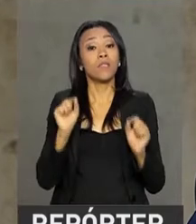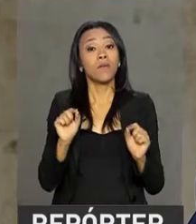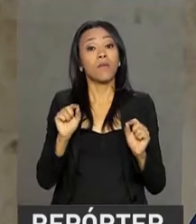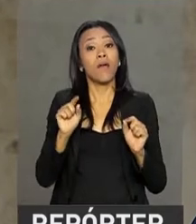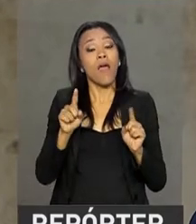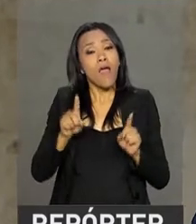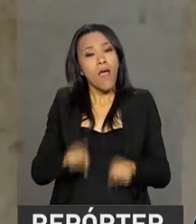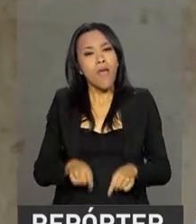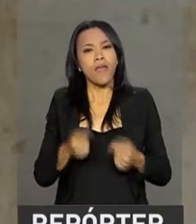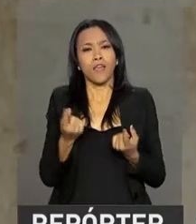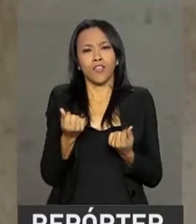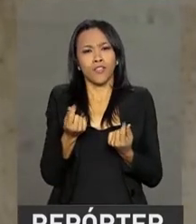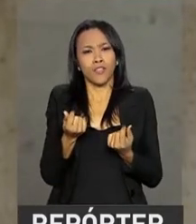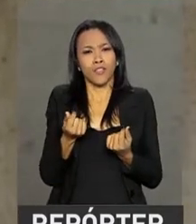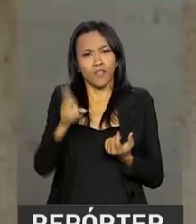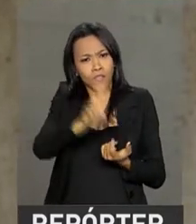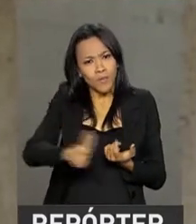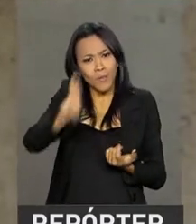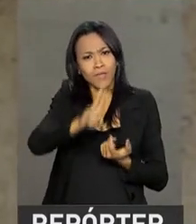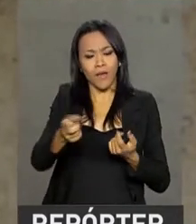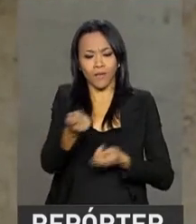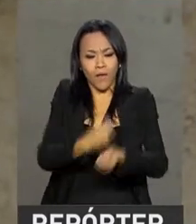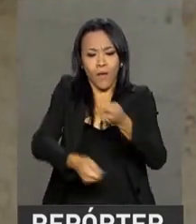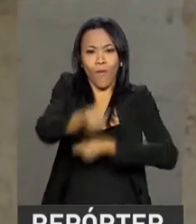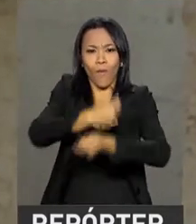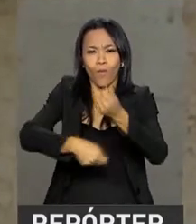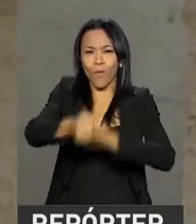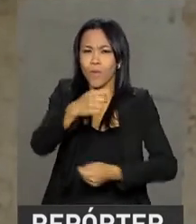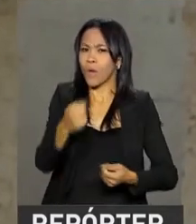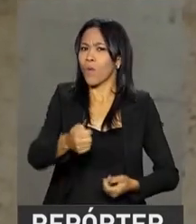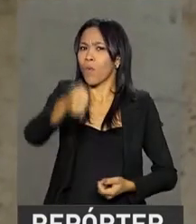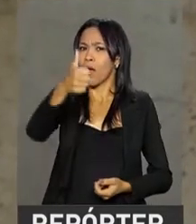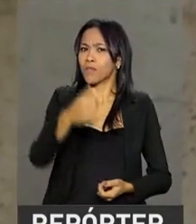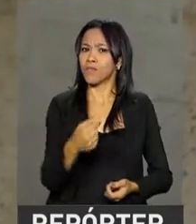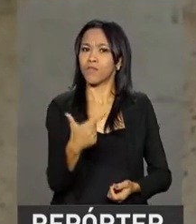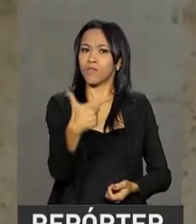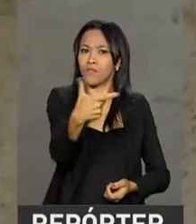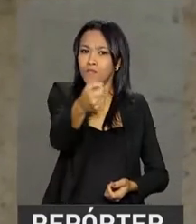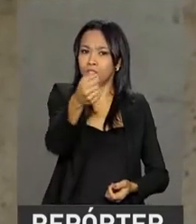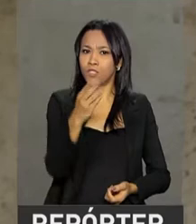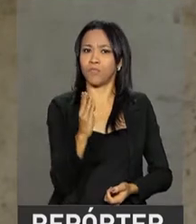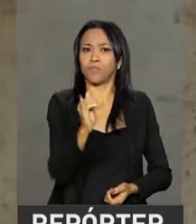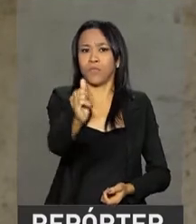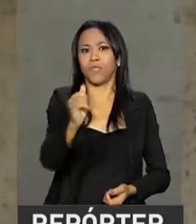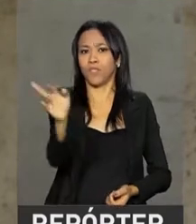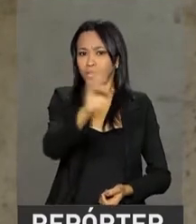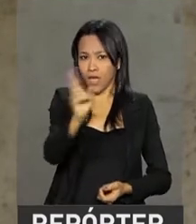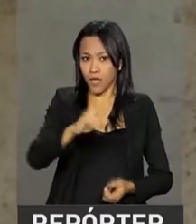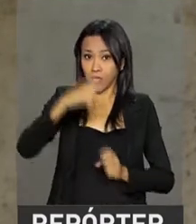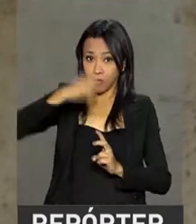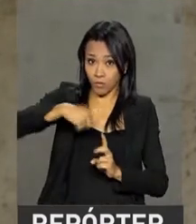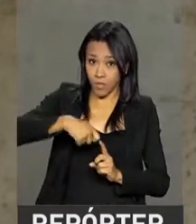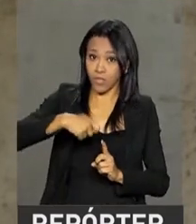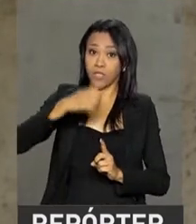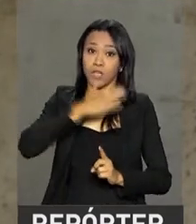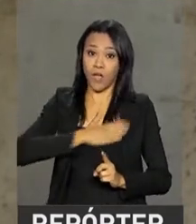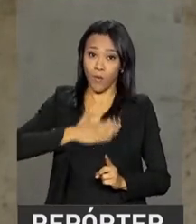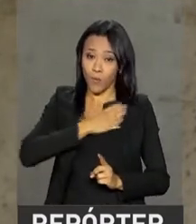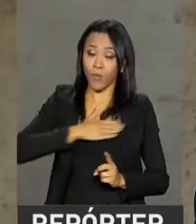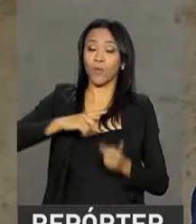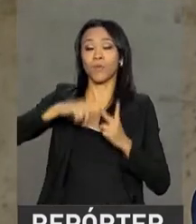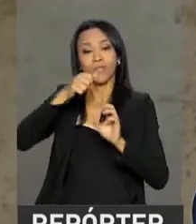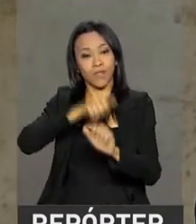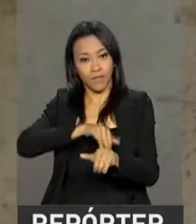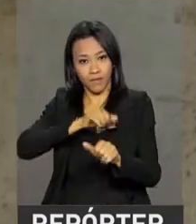injeção extra na economia de quase 20 bilhões de reais nos meses de agosto e setembro